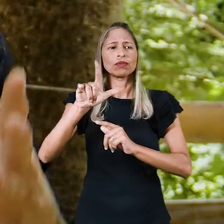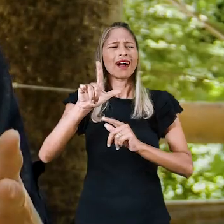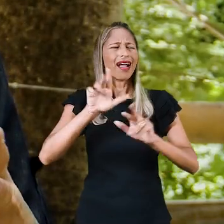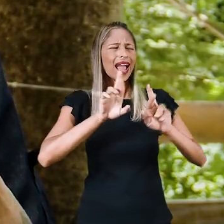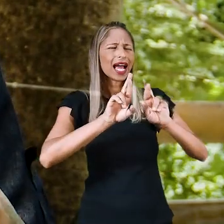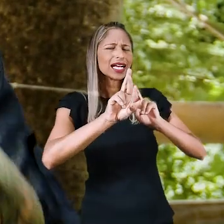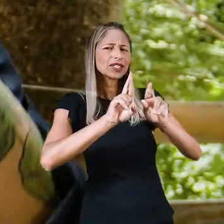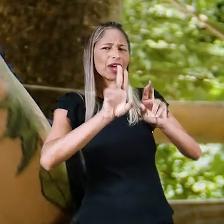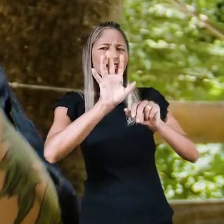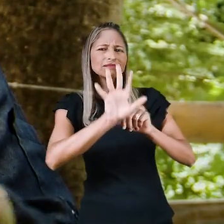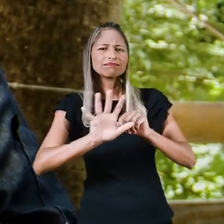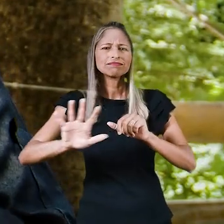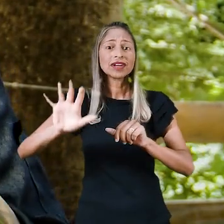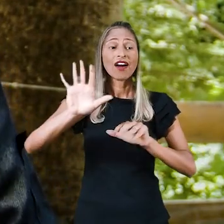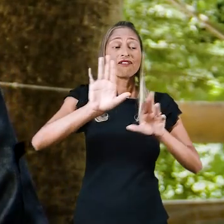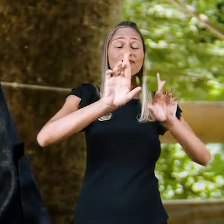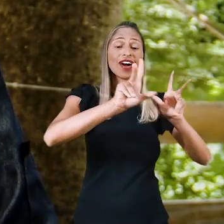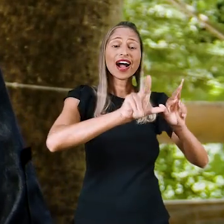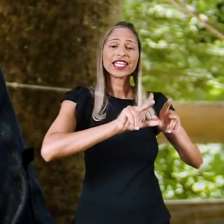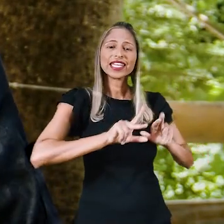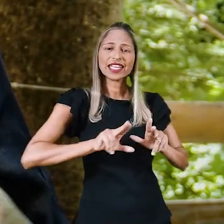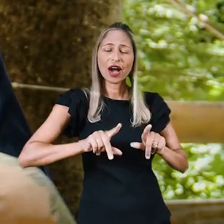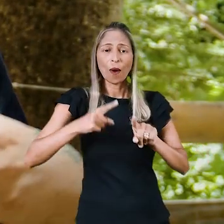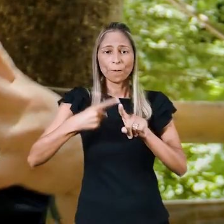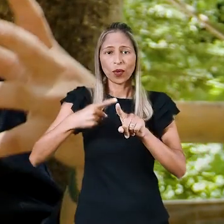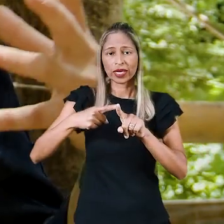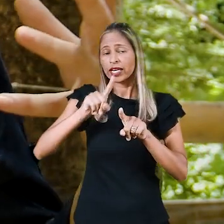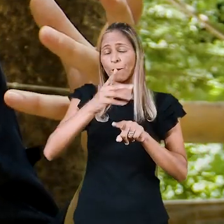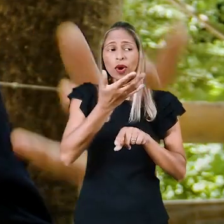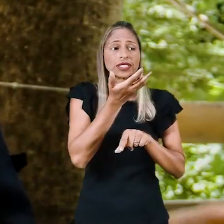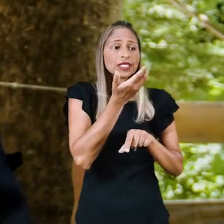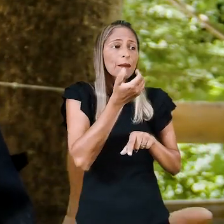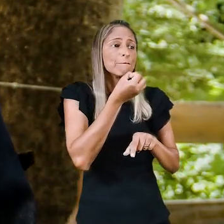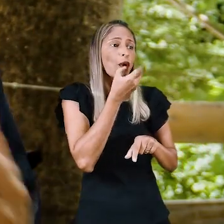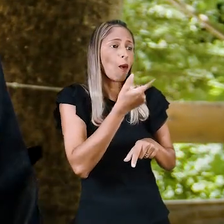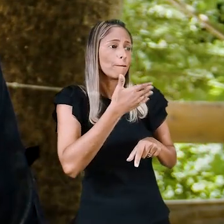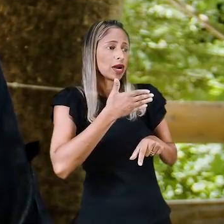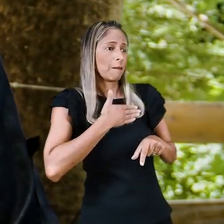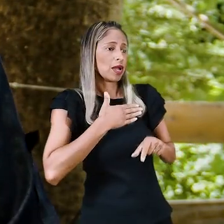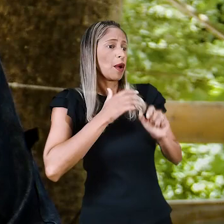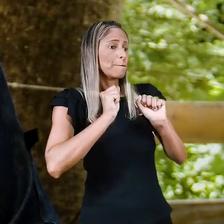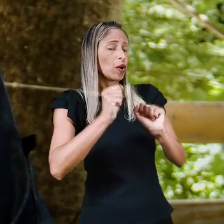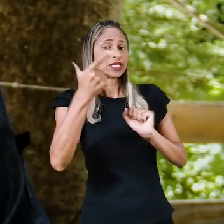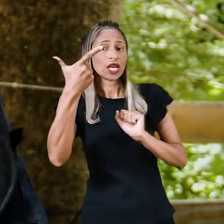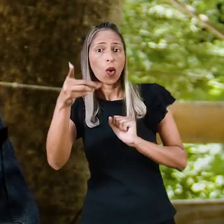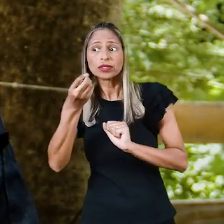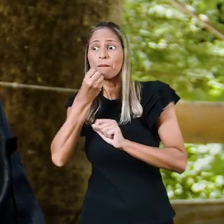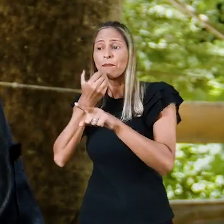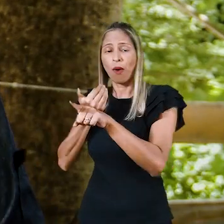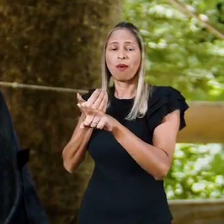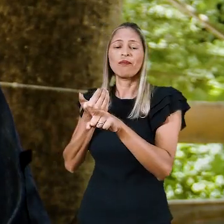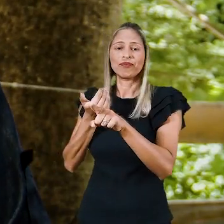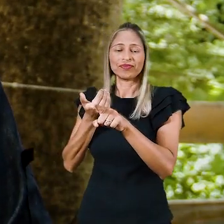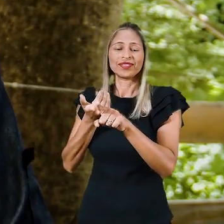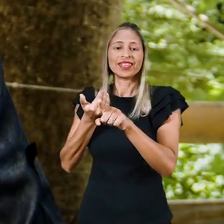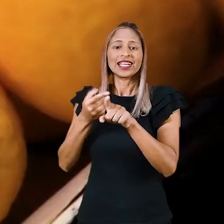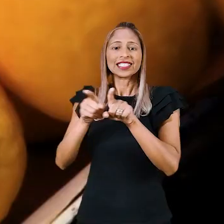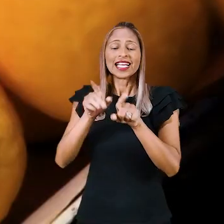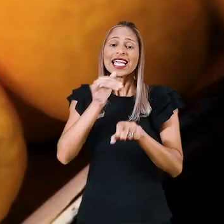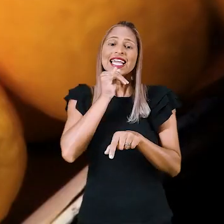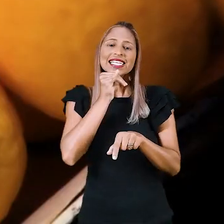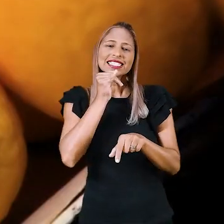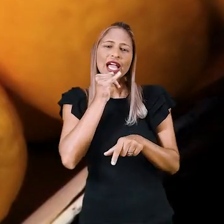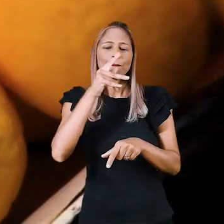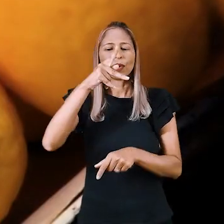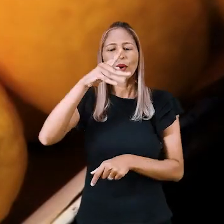ela é relativa e varia de região para região, né? O que pode ser não convencional para mim pode ser convencional para outra pessoa, né? Então a gente